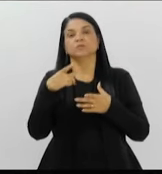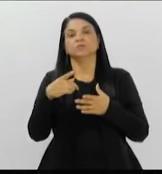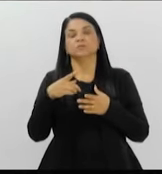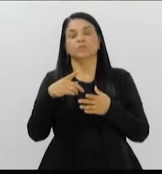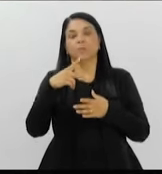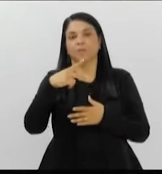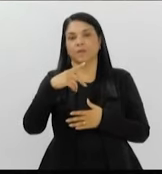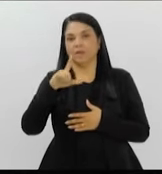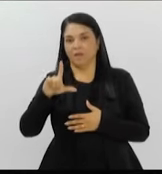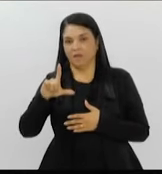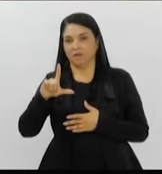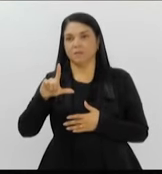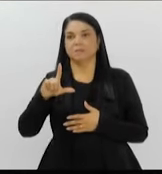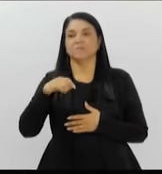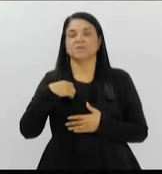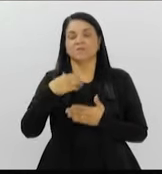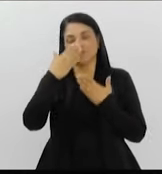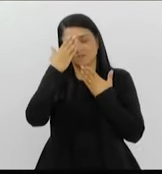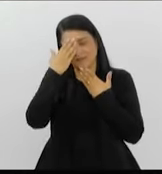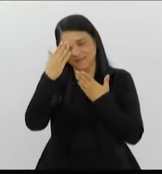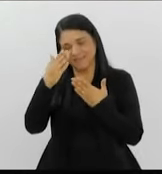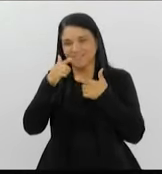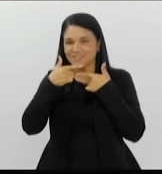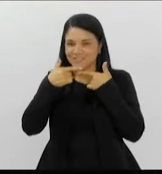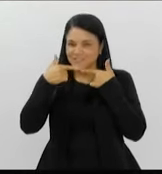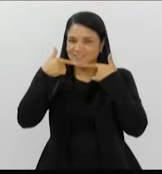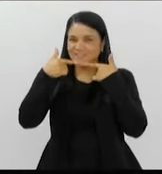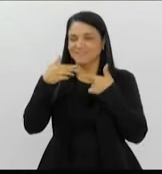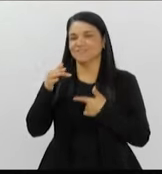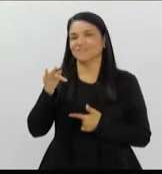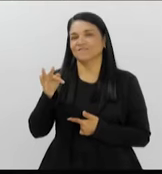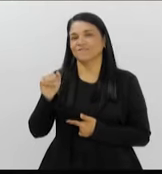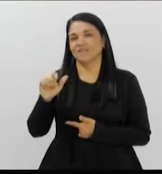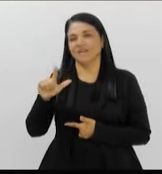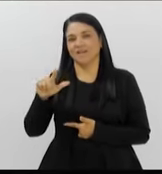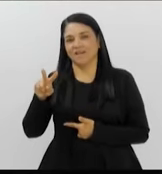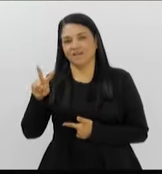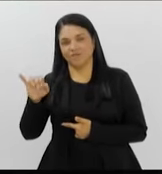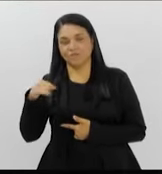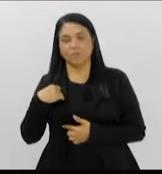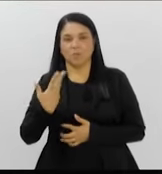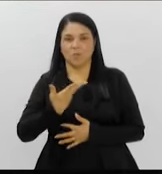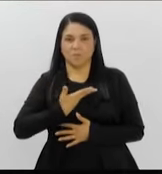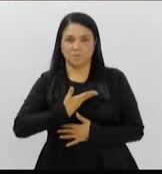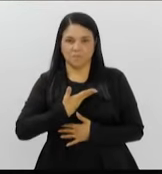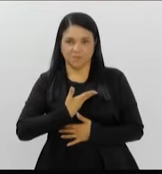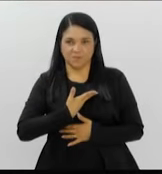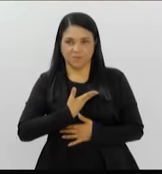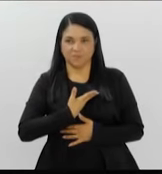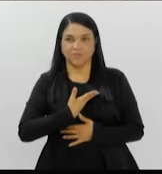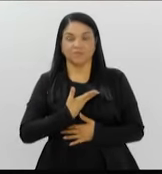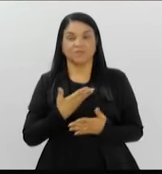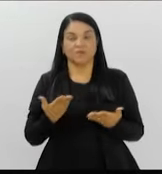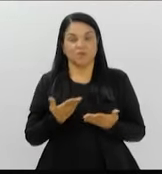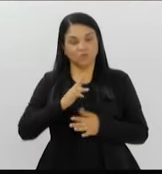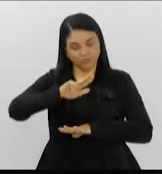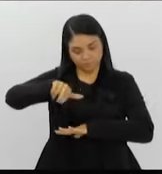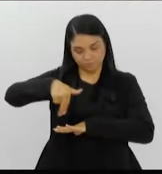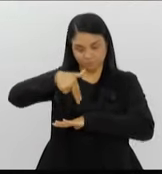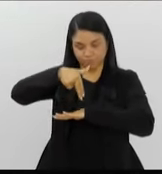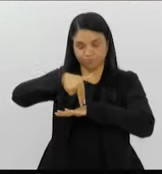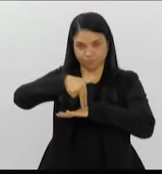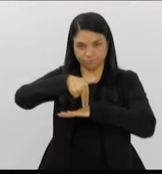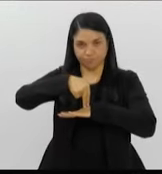partido. E agradeço o sorriso também do deputado Flávio Serafini, que é meu amigo. Mas hoje eu venho aqui, senhor